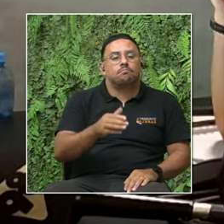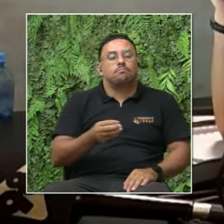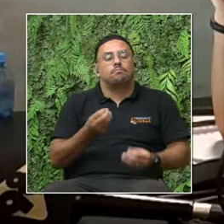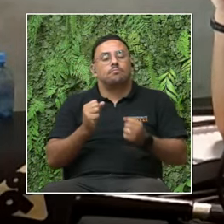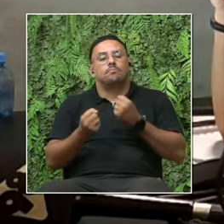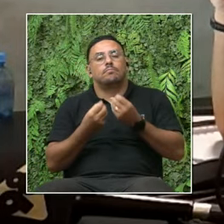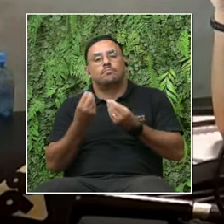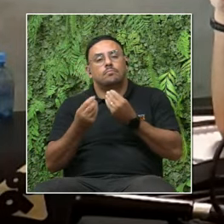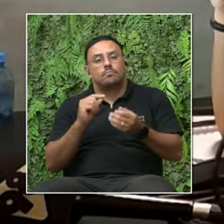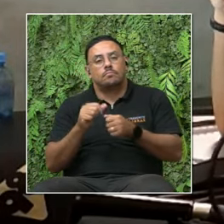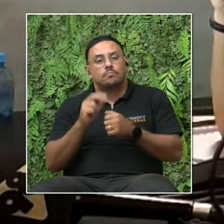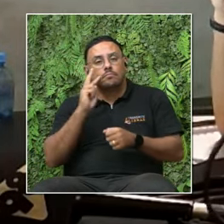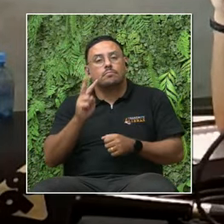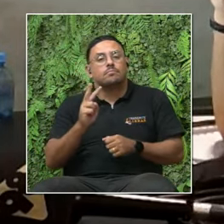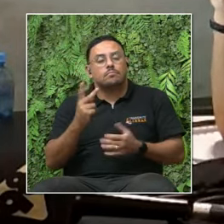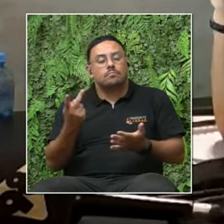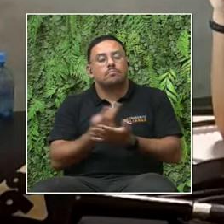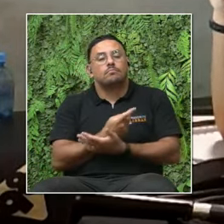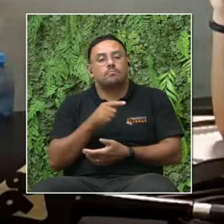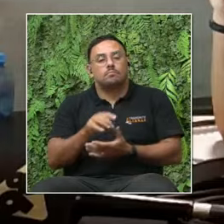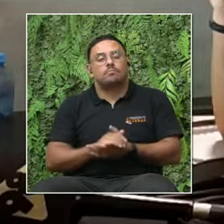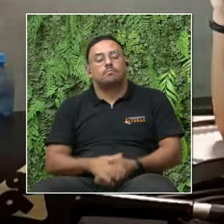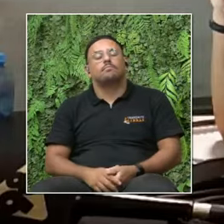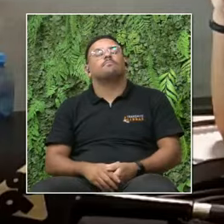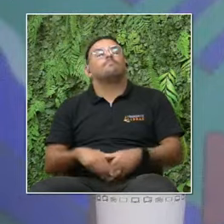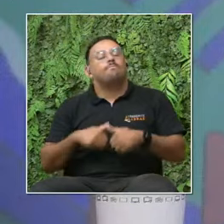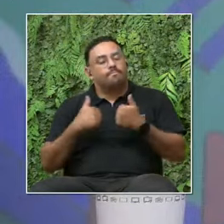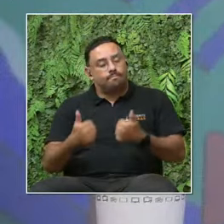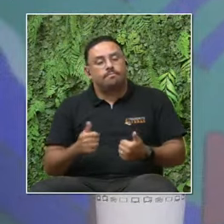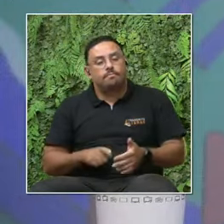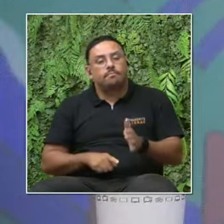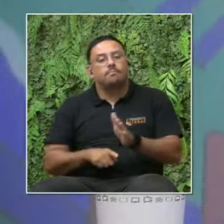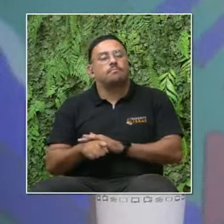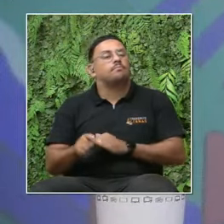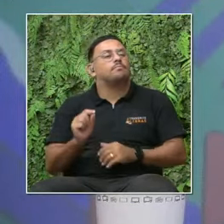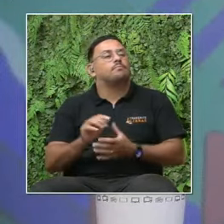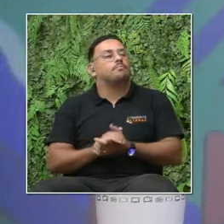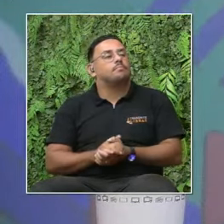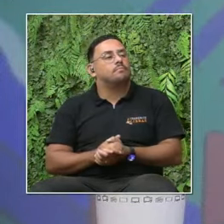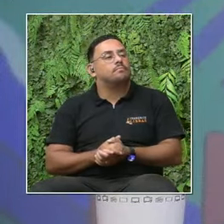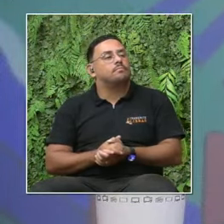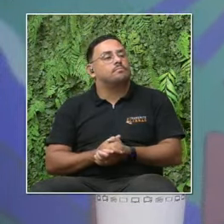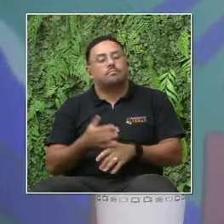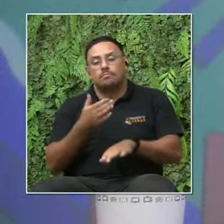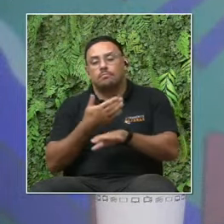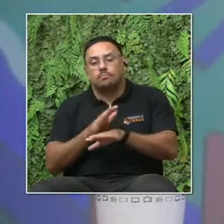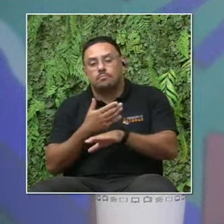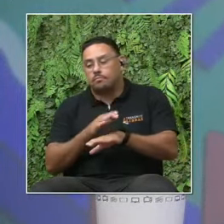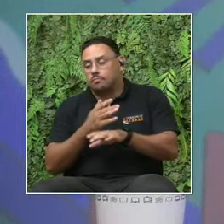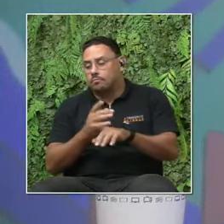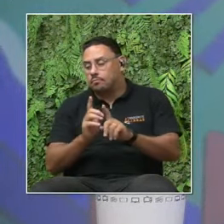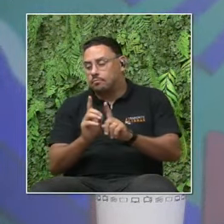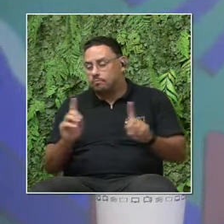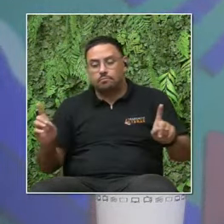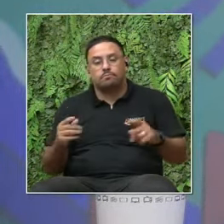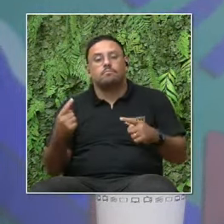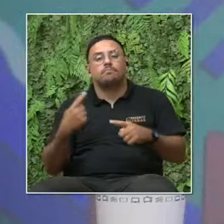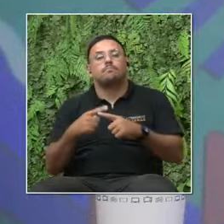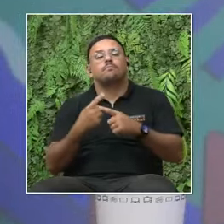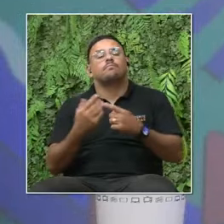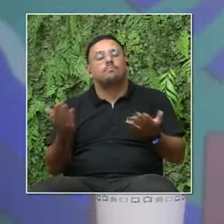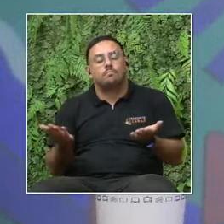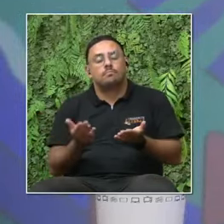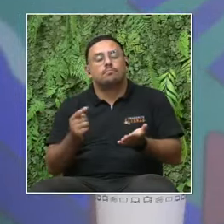do Gol vamos ver o que acontece Bob Faria tá agora vou pedir para vocês um um exercício de distanciamento porque a